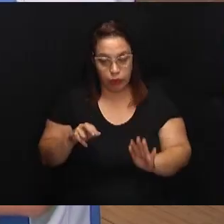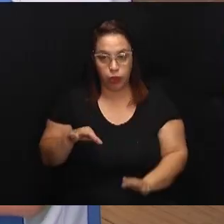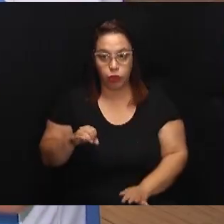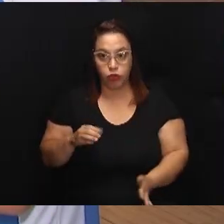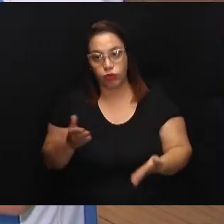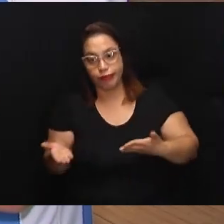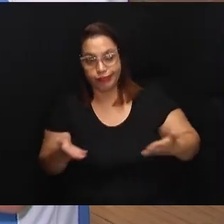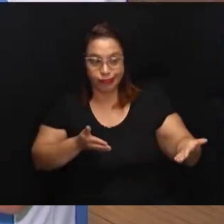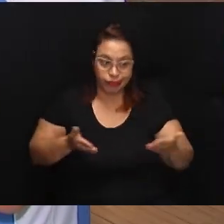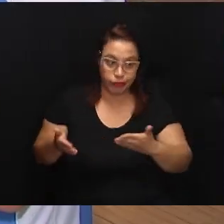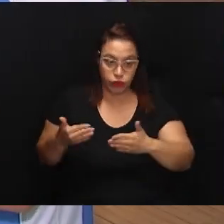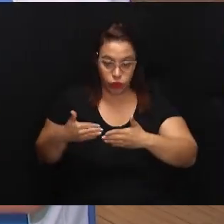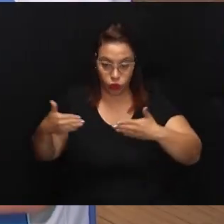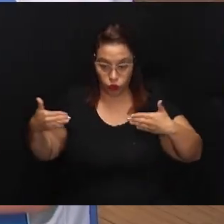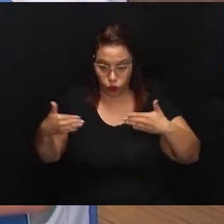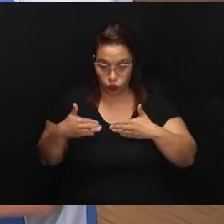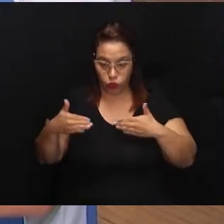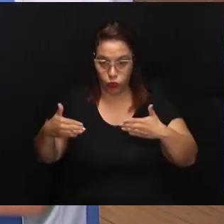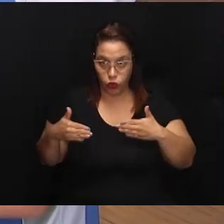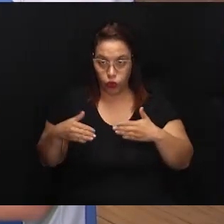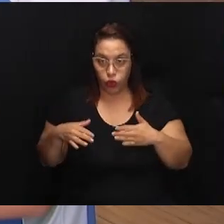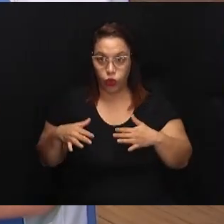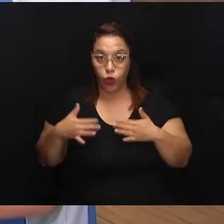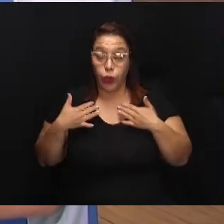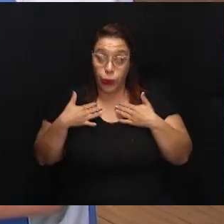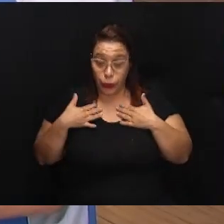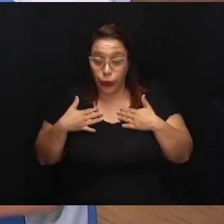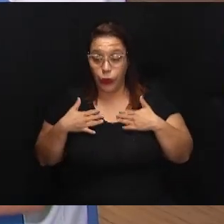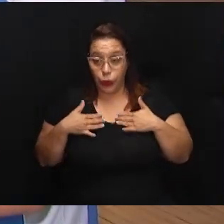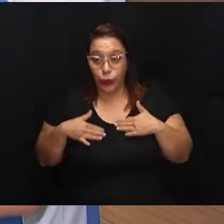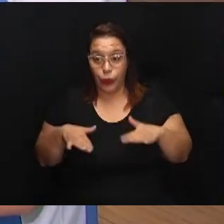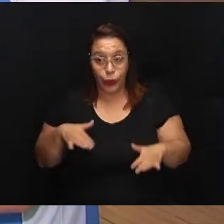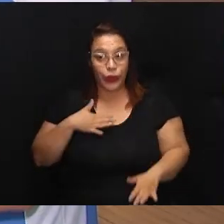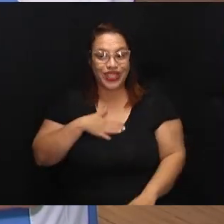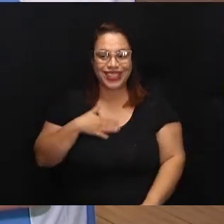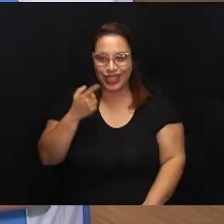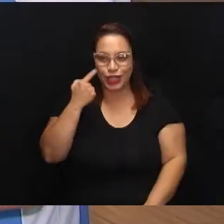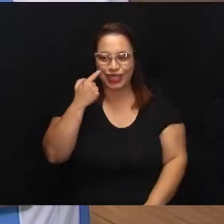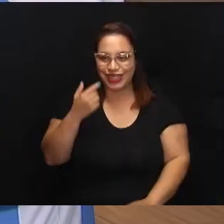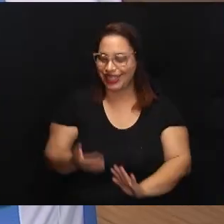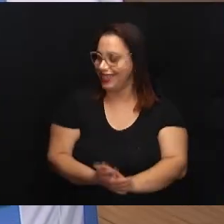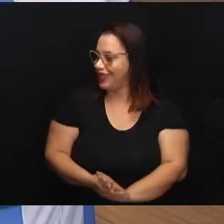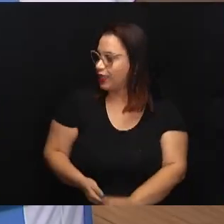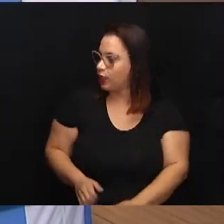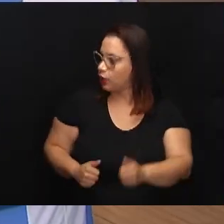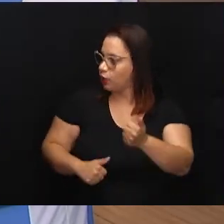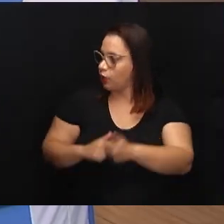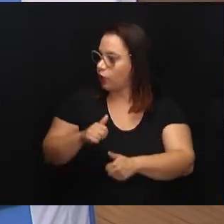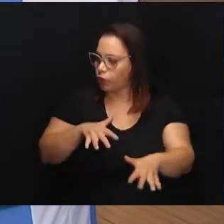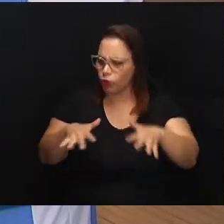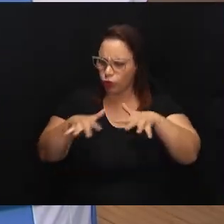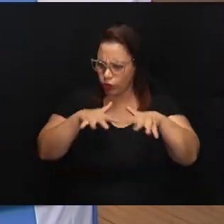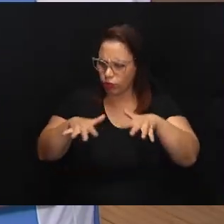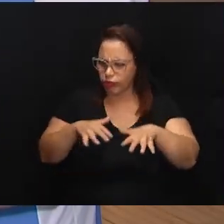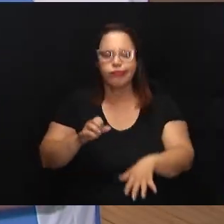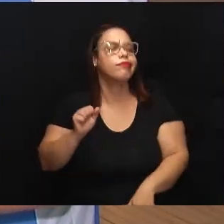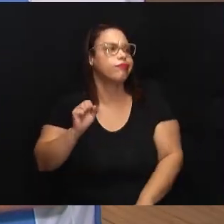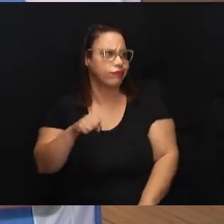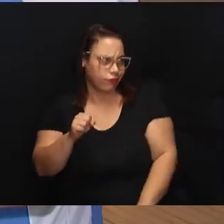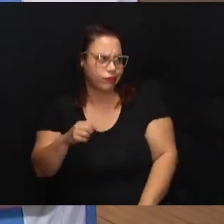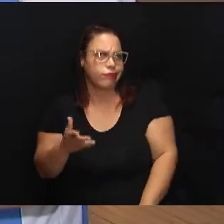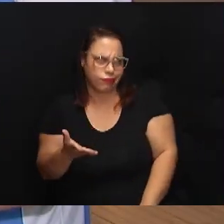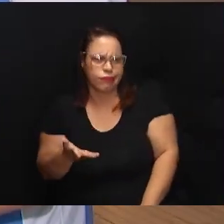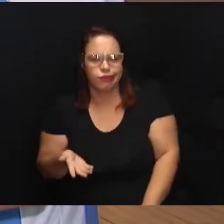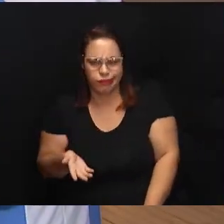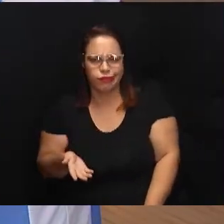mais dinâmica ali do fundo de quadra, para deixar o jogo um pouco mais gostoso de se ver. E o jogo é um jogo muito dinâmico, né? Exatamente, não,